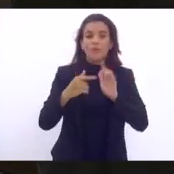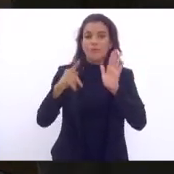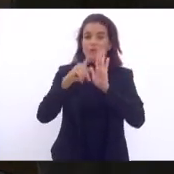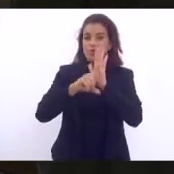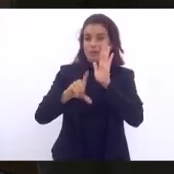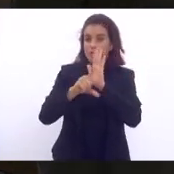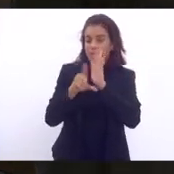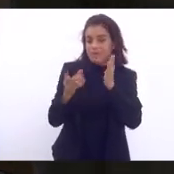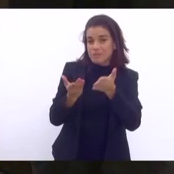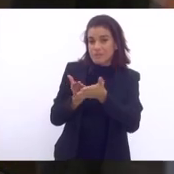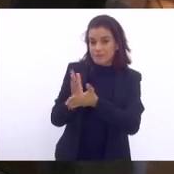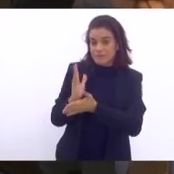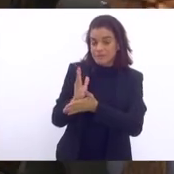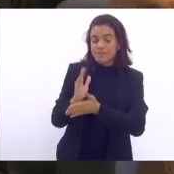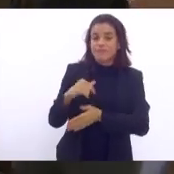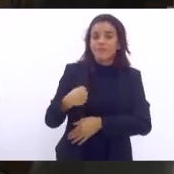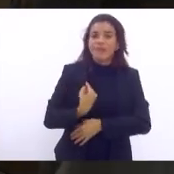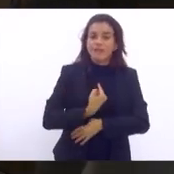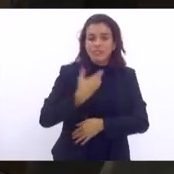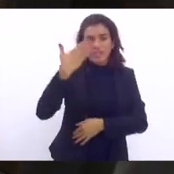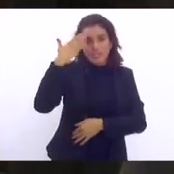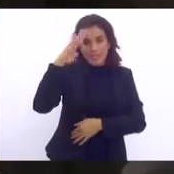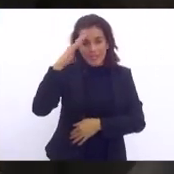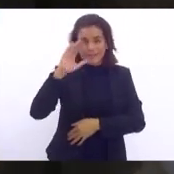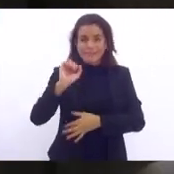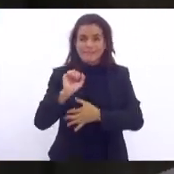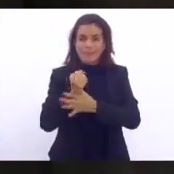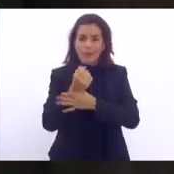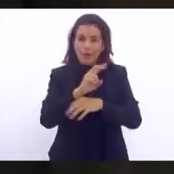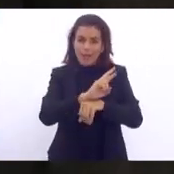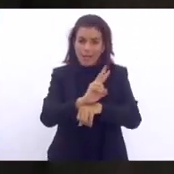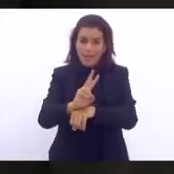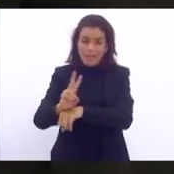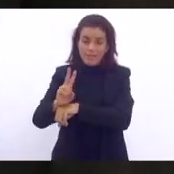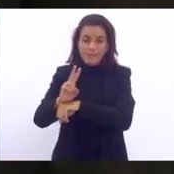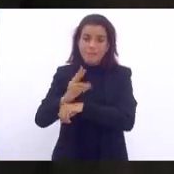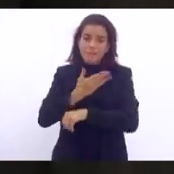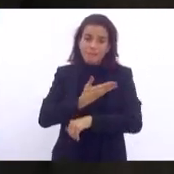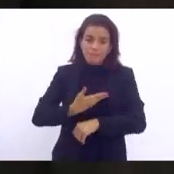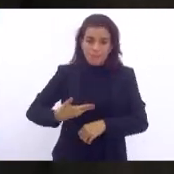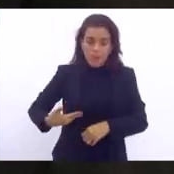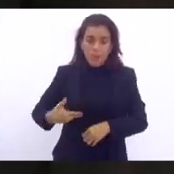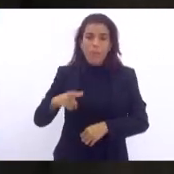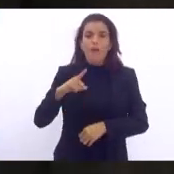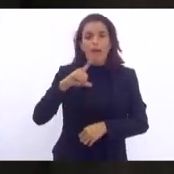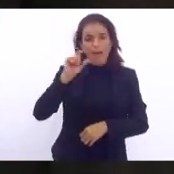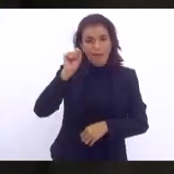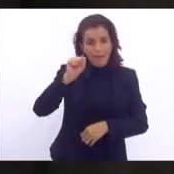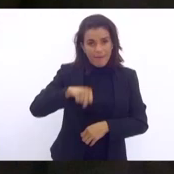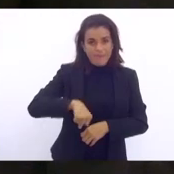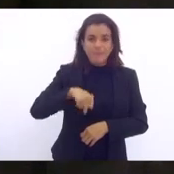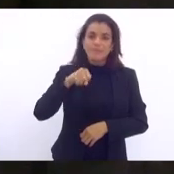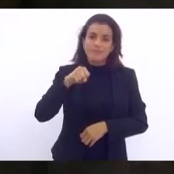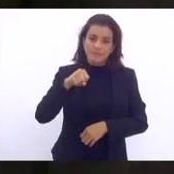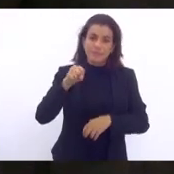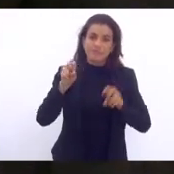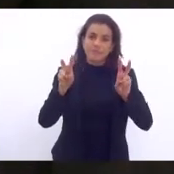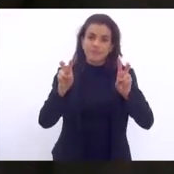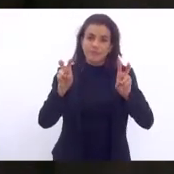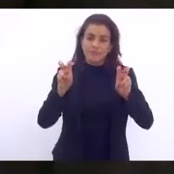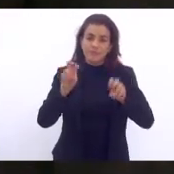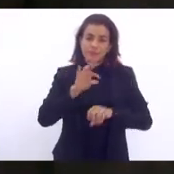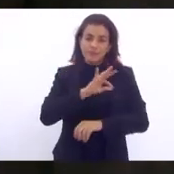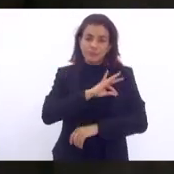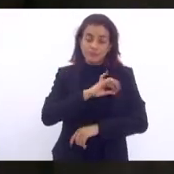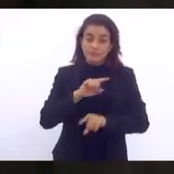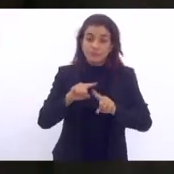que segurança pública, ela é sim assunto de polícia, mas é um assunto também de planejamento